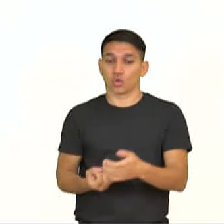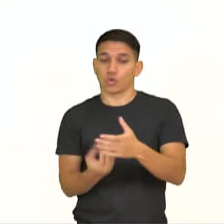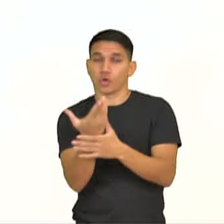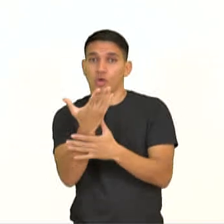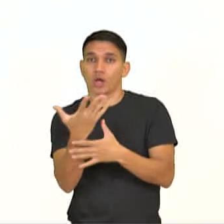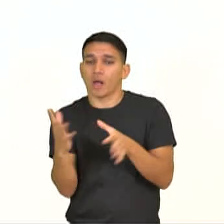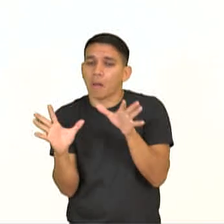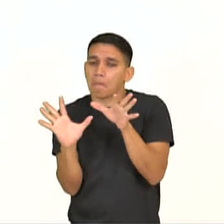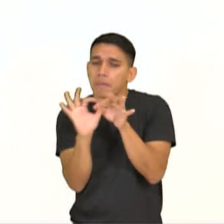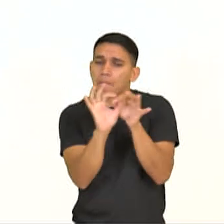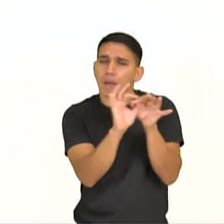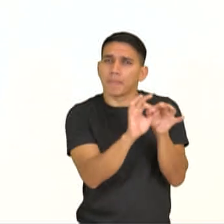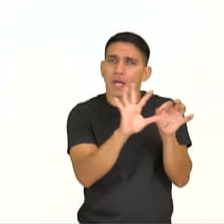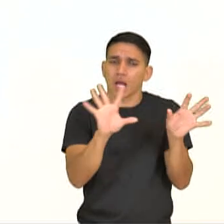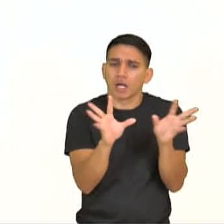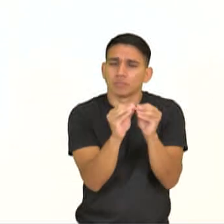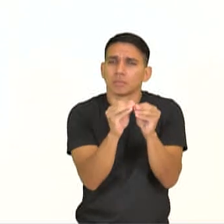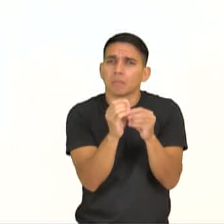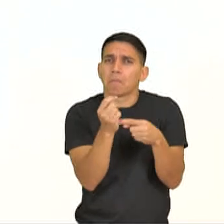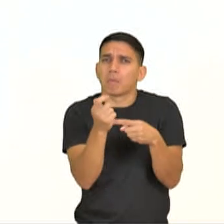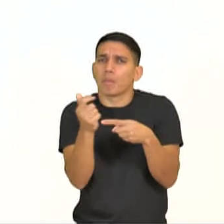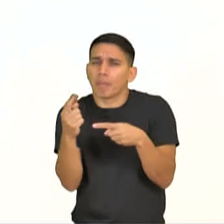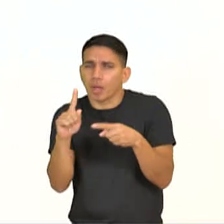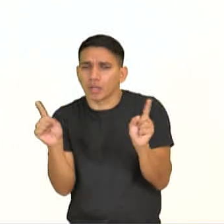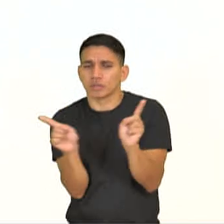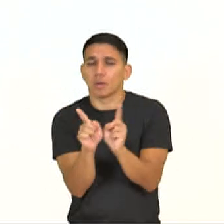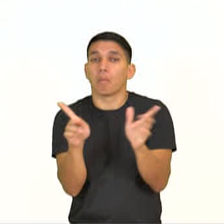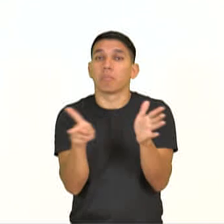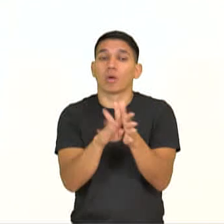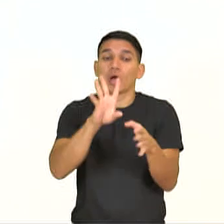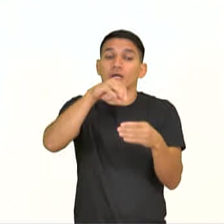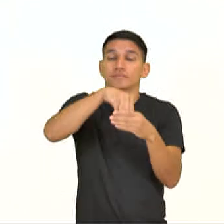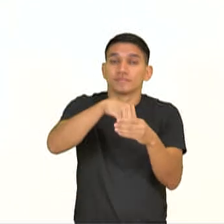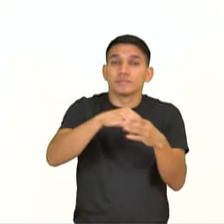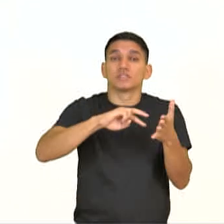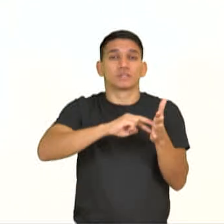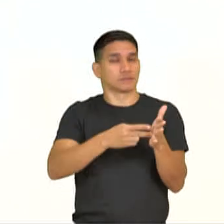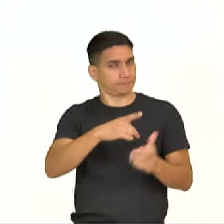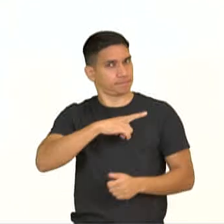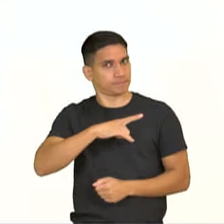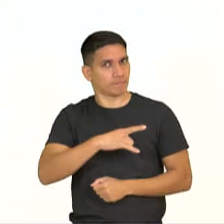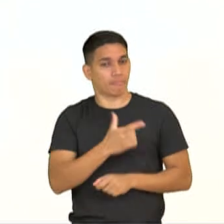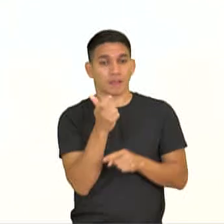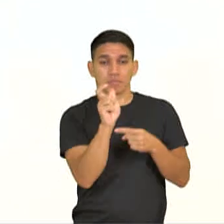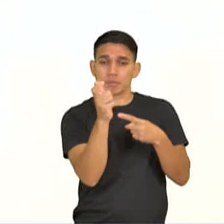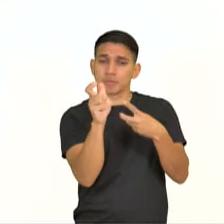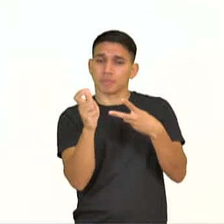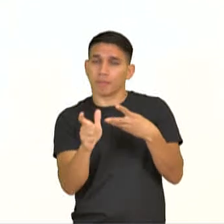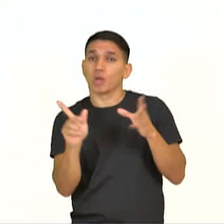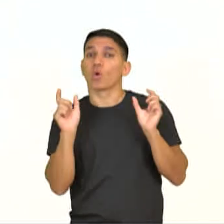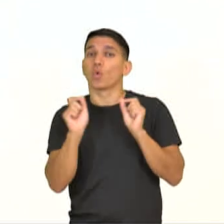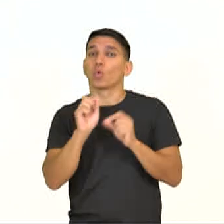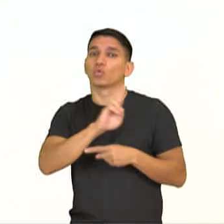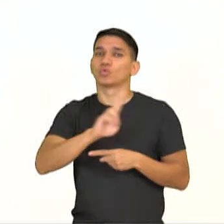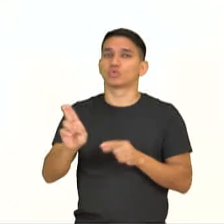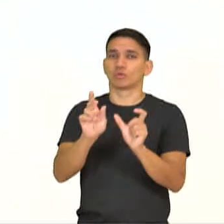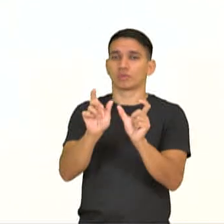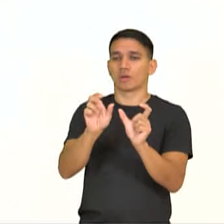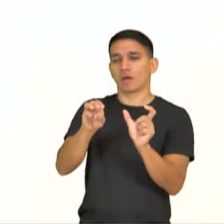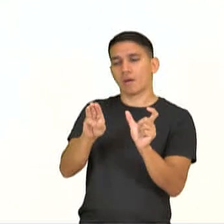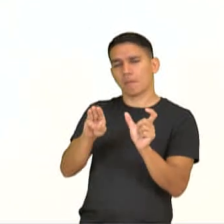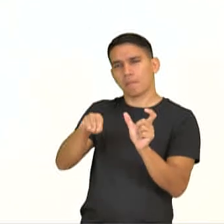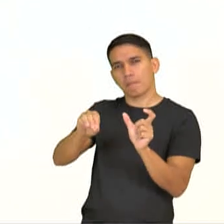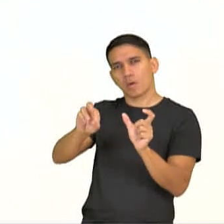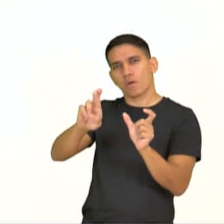união de pequenas partes que carregam em si um significado. Essas partes chamam-se morfema.